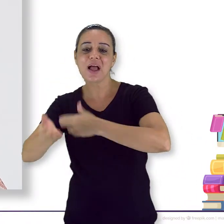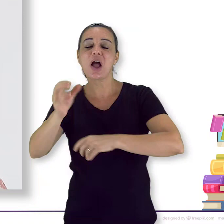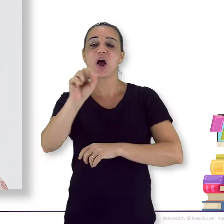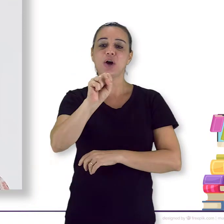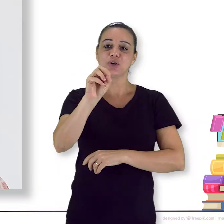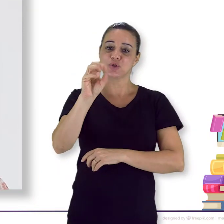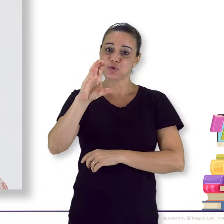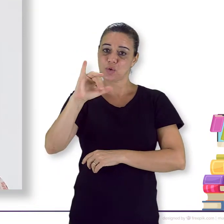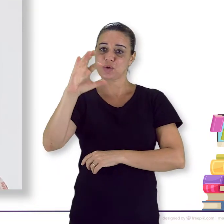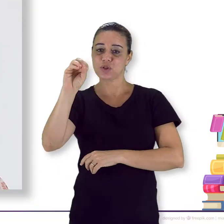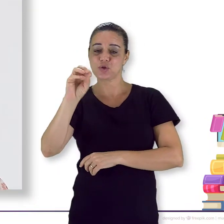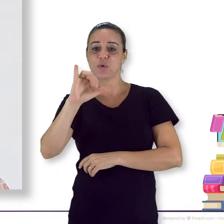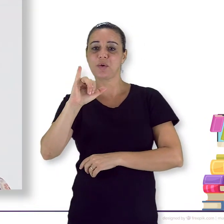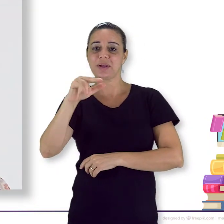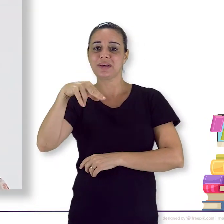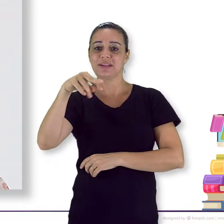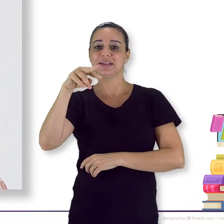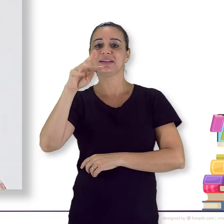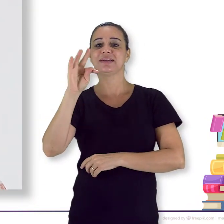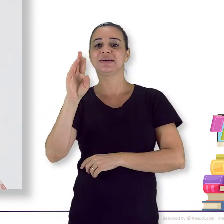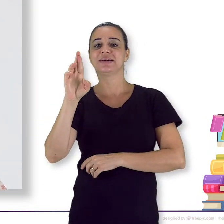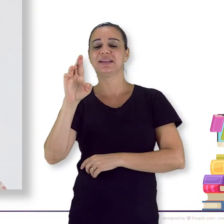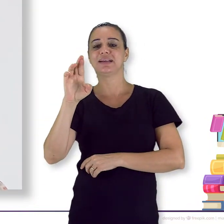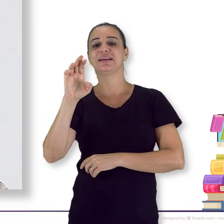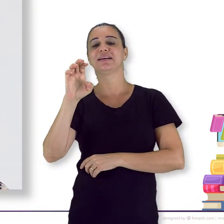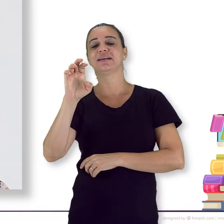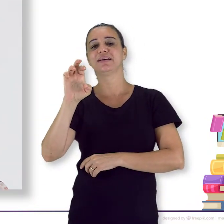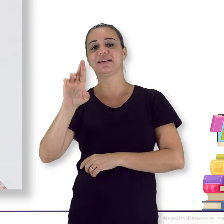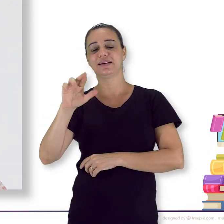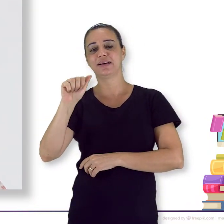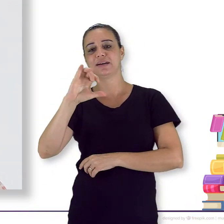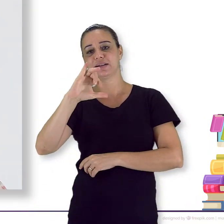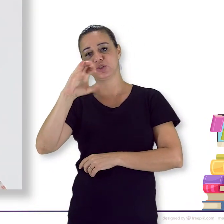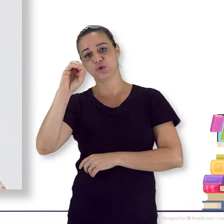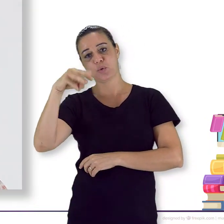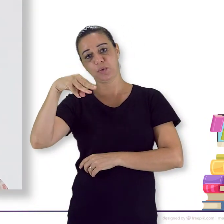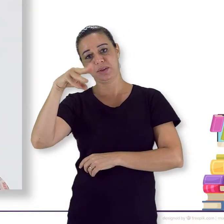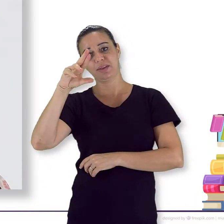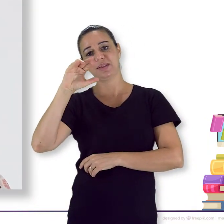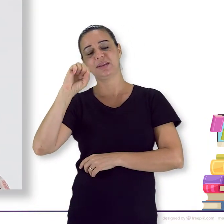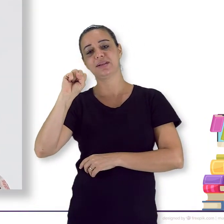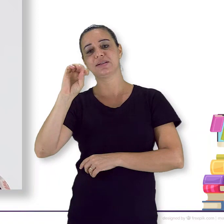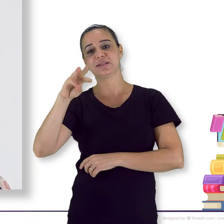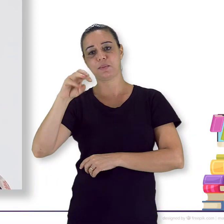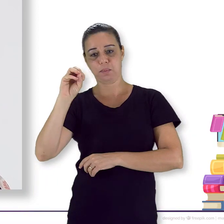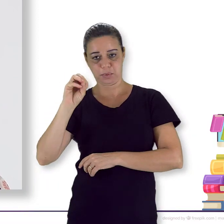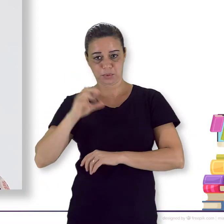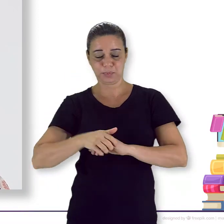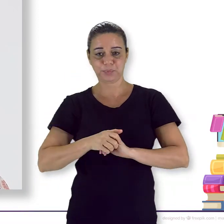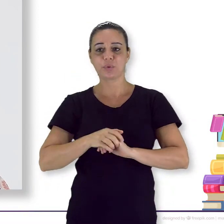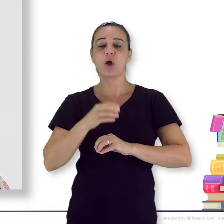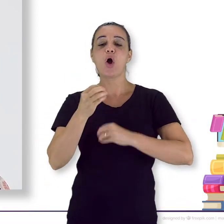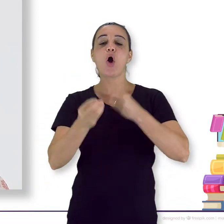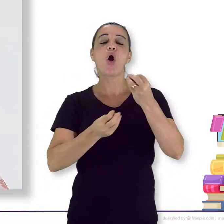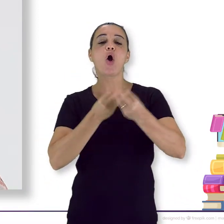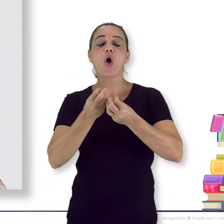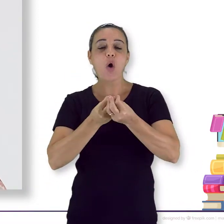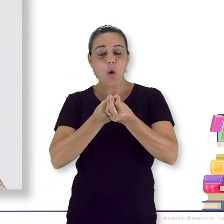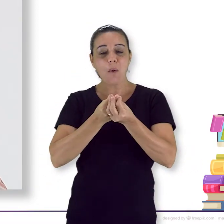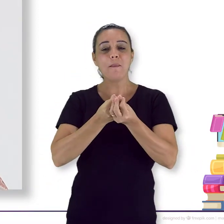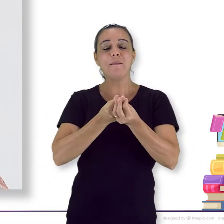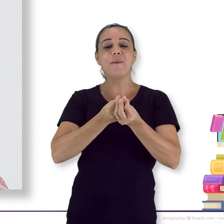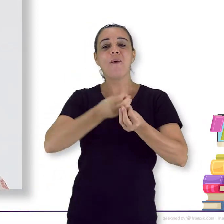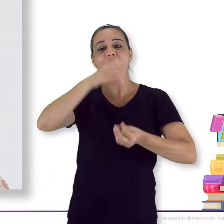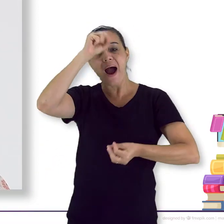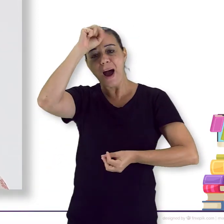vamos recapitular um pouquinho do que a gente aprendeu na semana 1, que é relacionado ao ato de